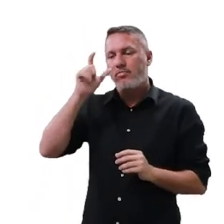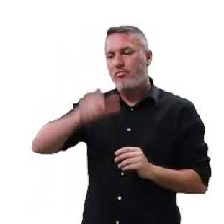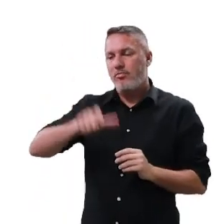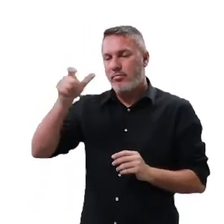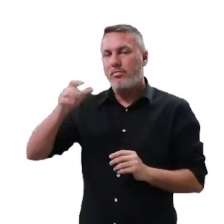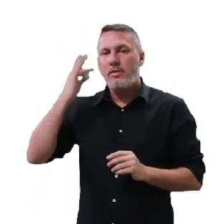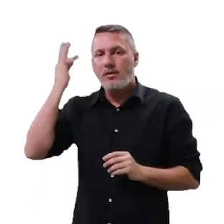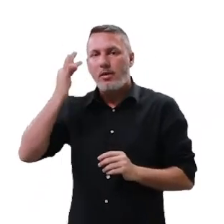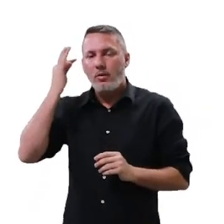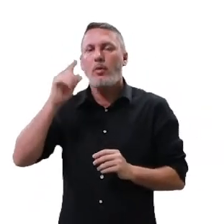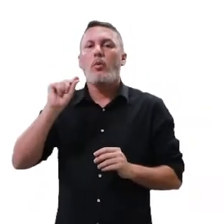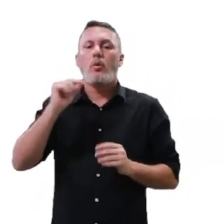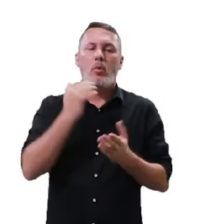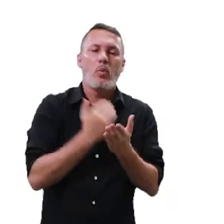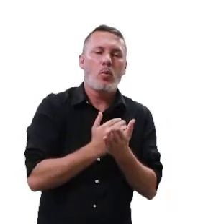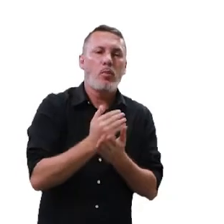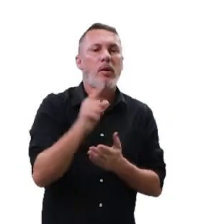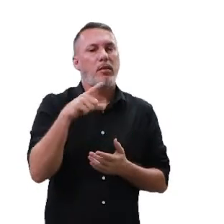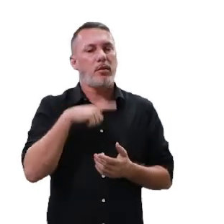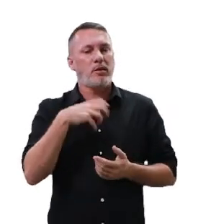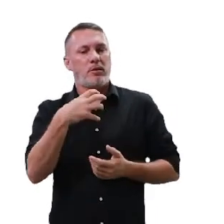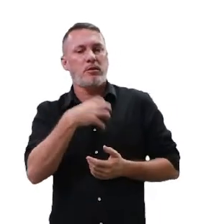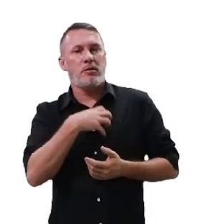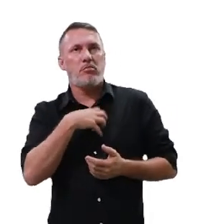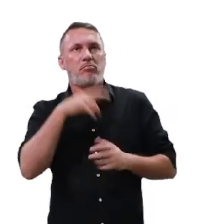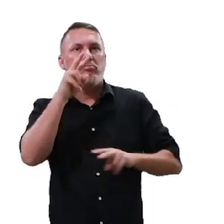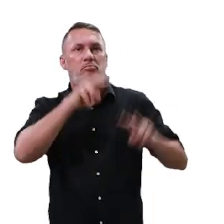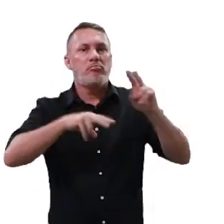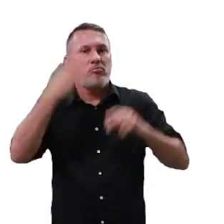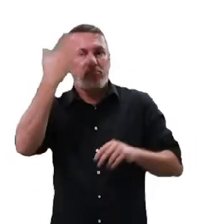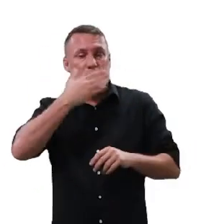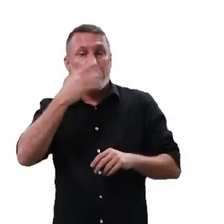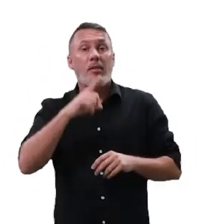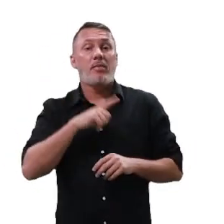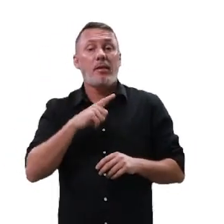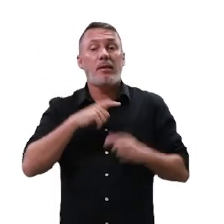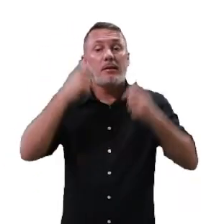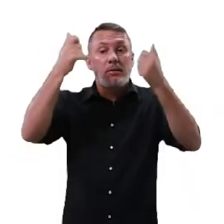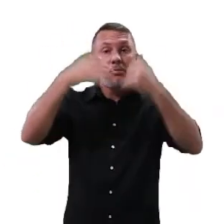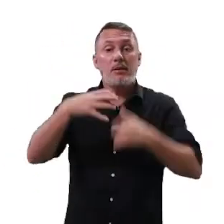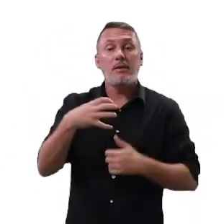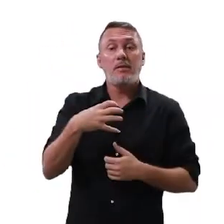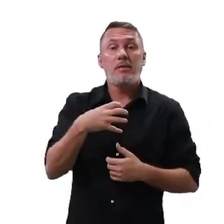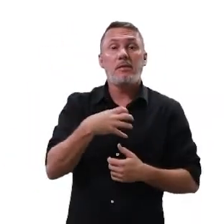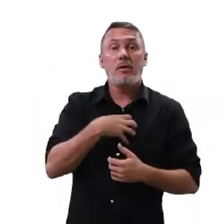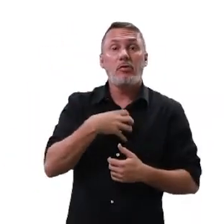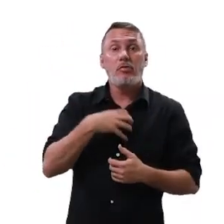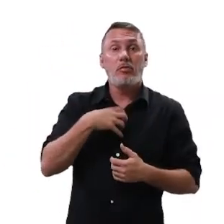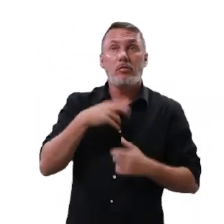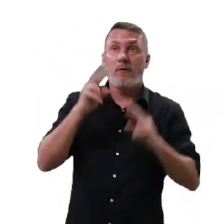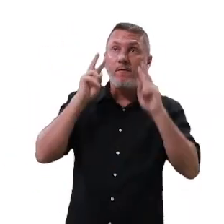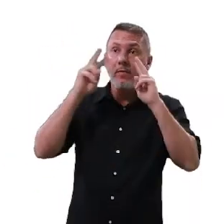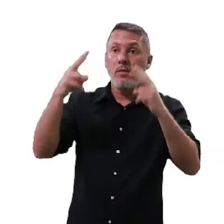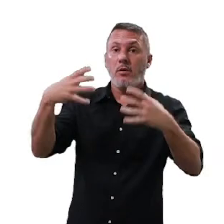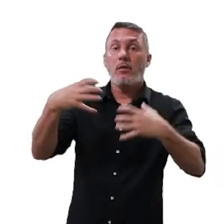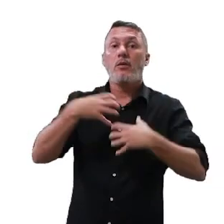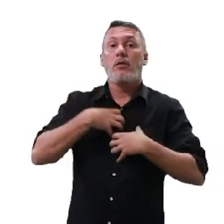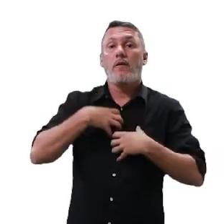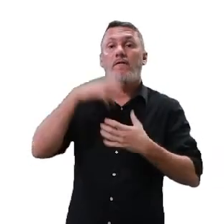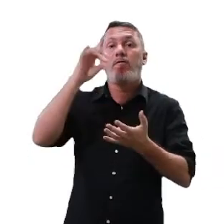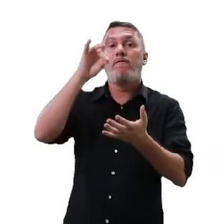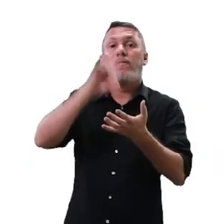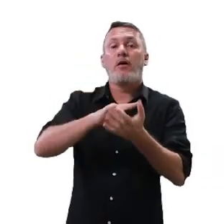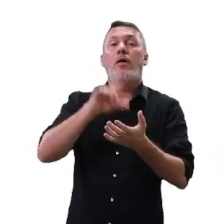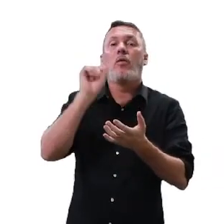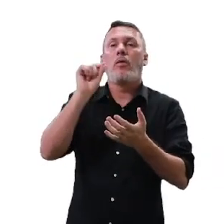Demócrito afirmavam ser a realidade percebida pelos sentidos ilusória. Eles defendem que os sentidos apenas capturam uma